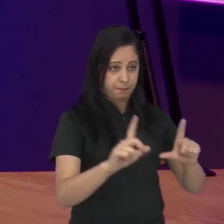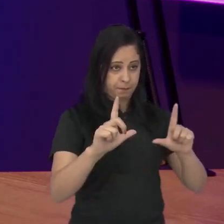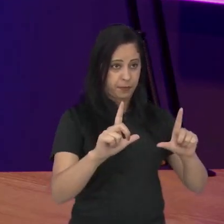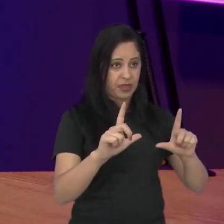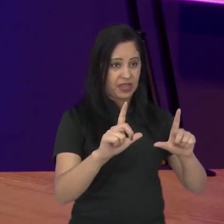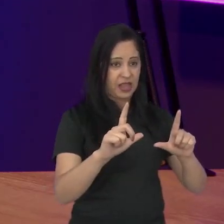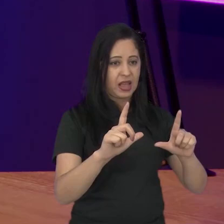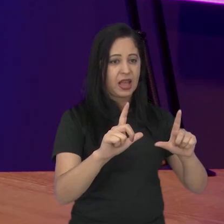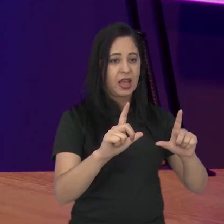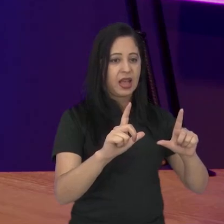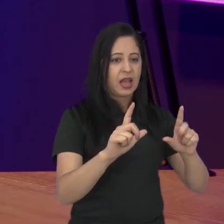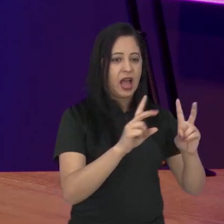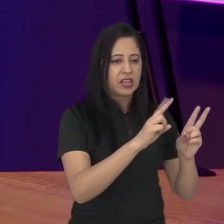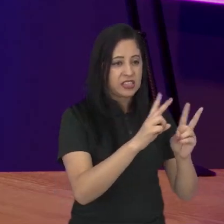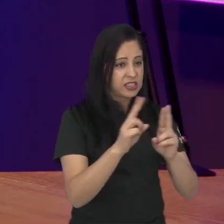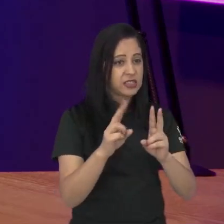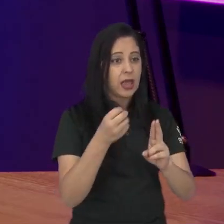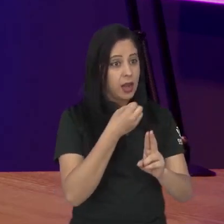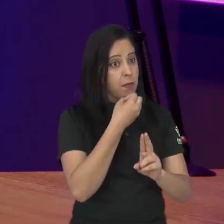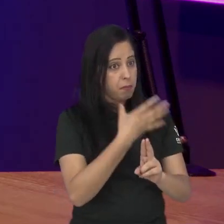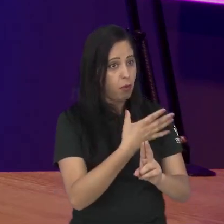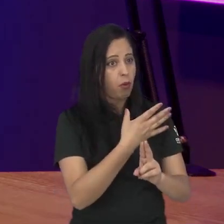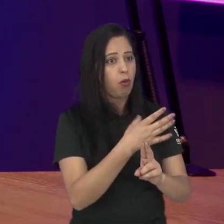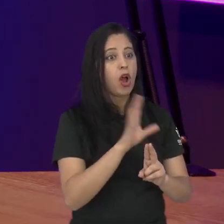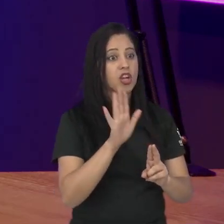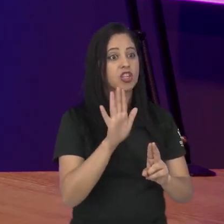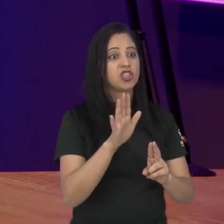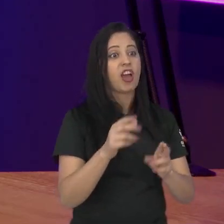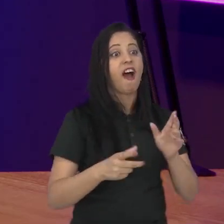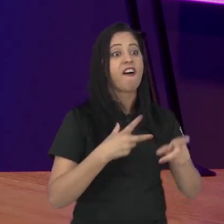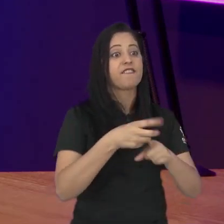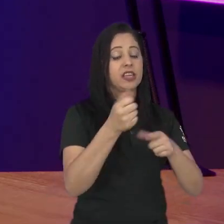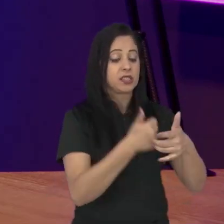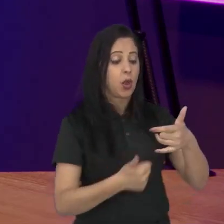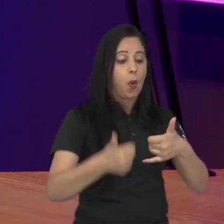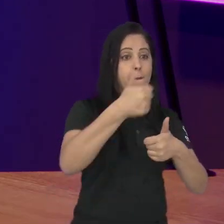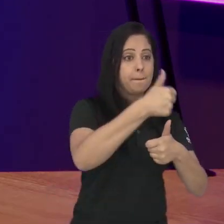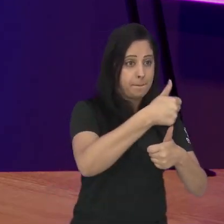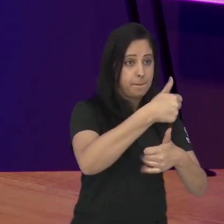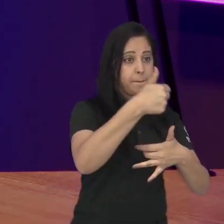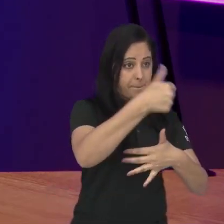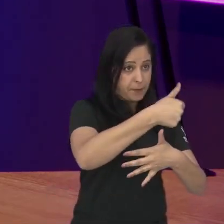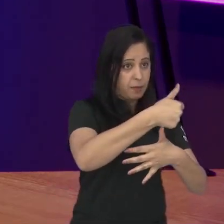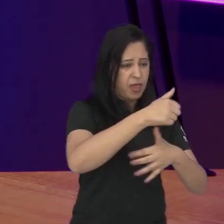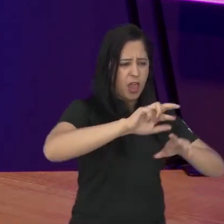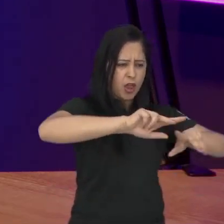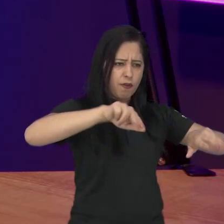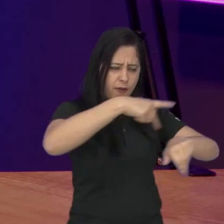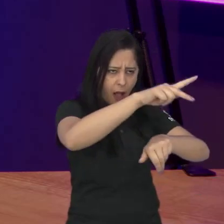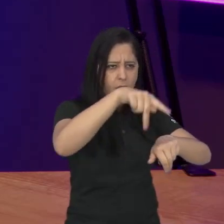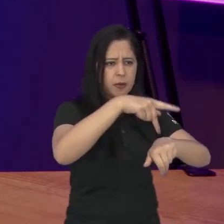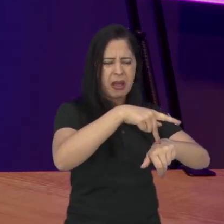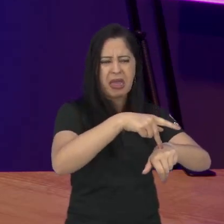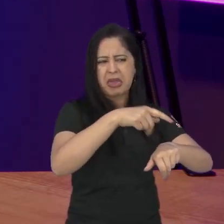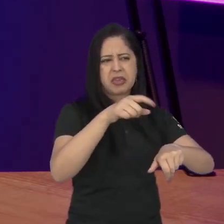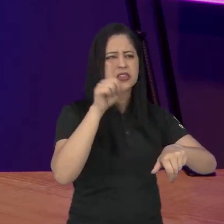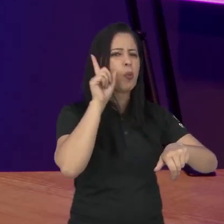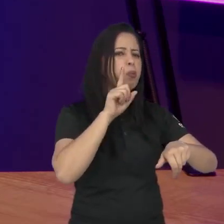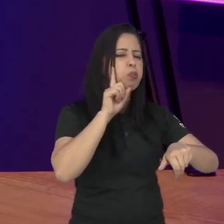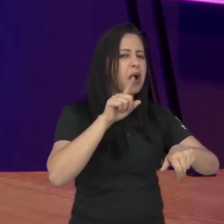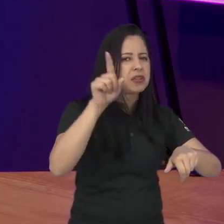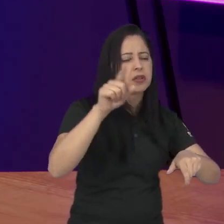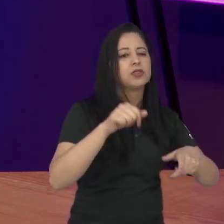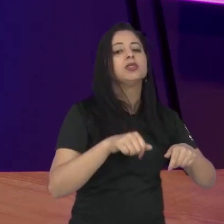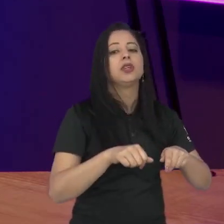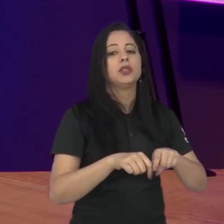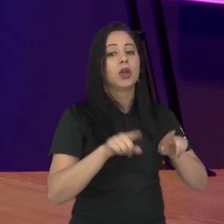Essa série é muito boa, ela é do ano passado, eu acredito que muitas pessoas assistiram, ela chegou a ficar em primeiro lugar em vários países, inclusive